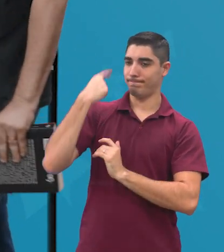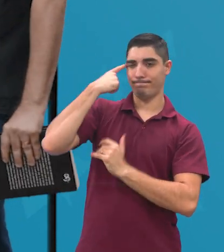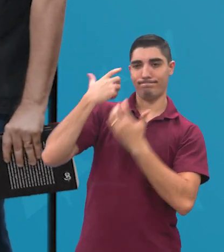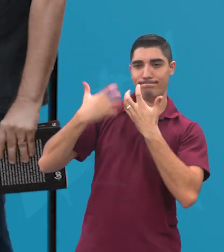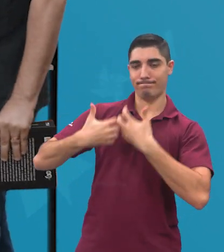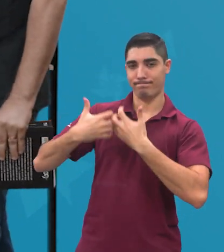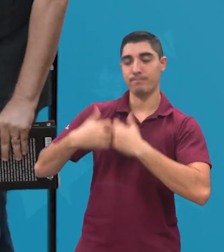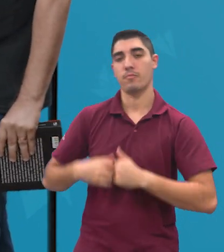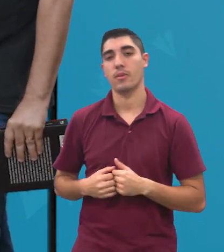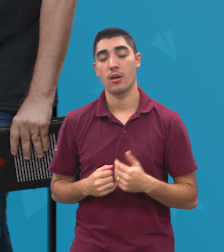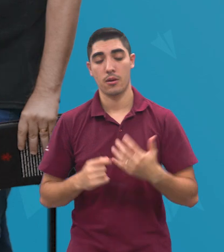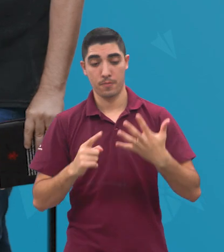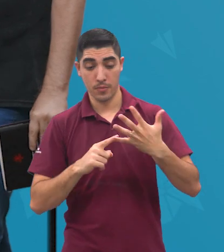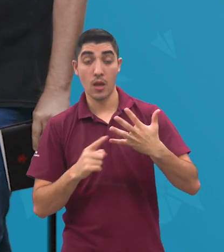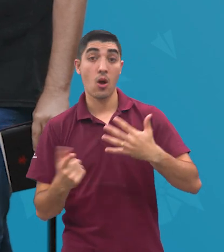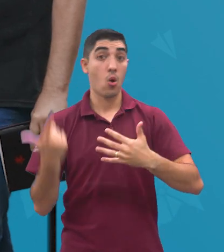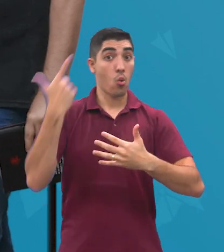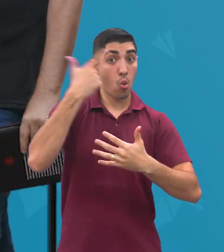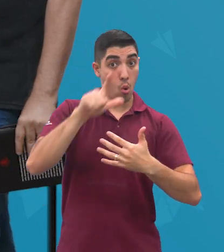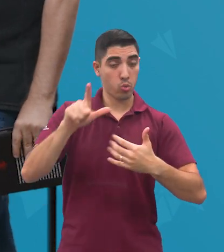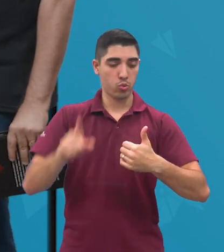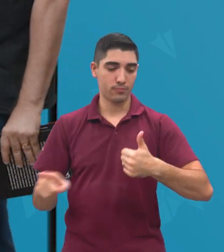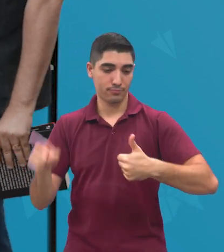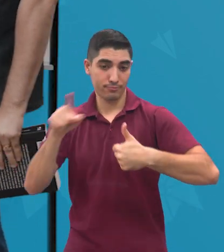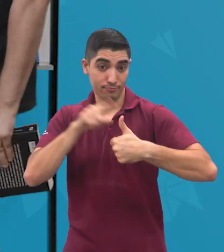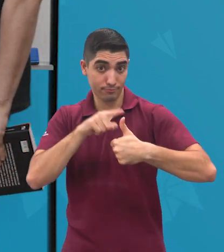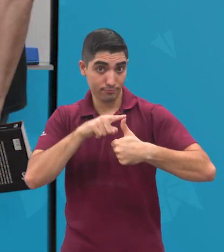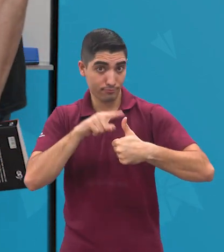último, sem ser menos